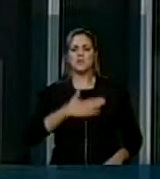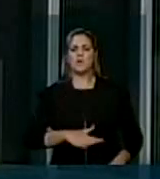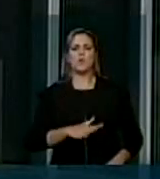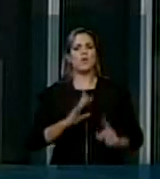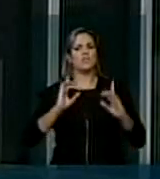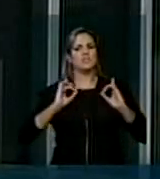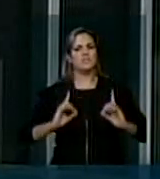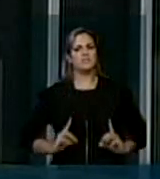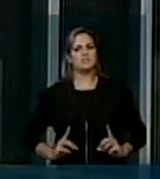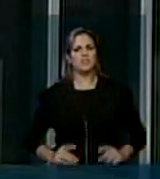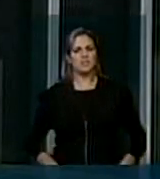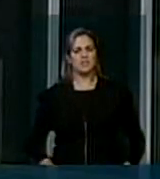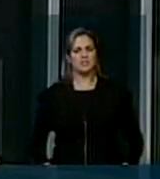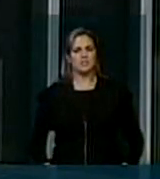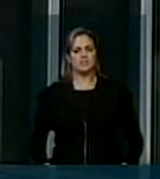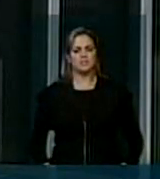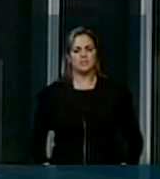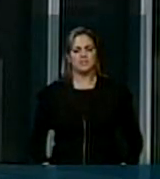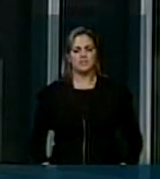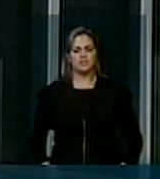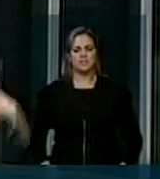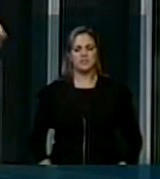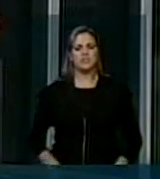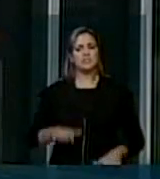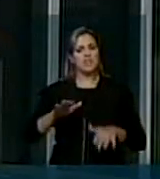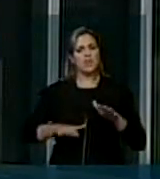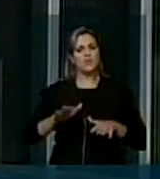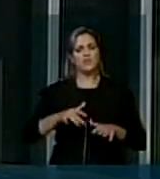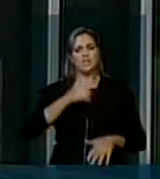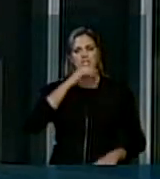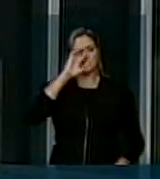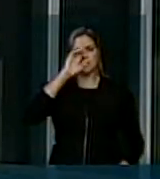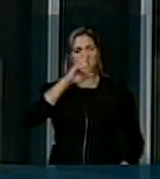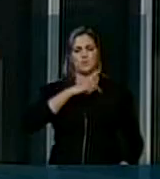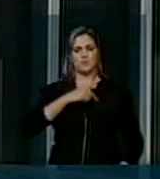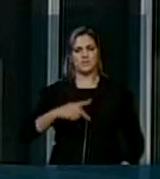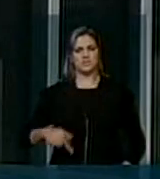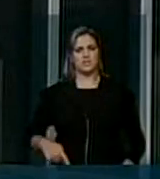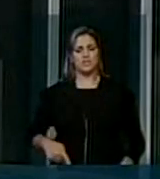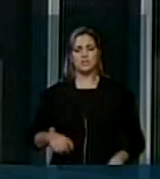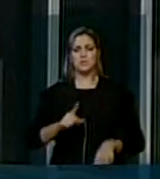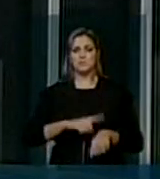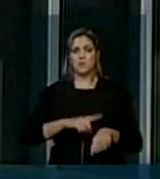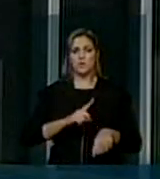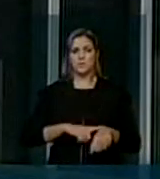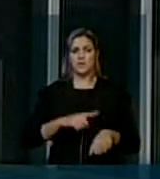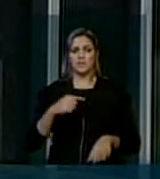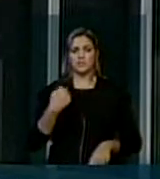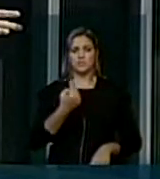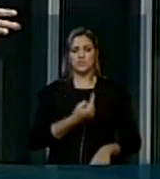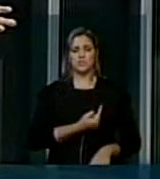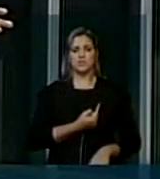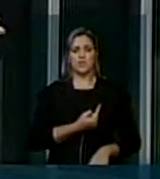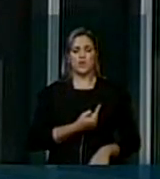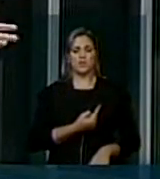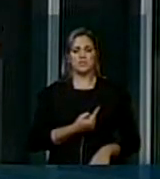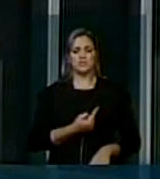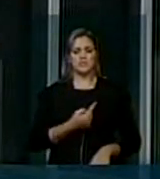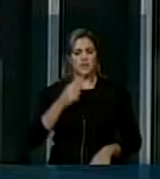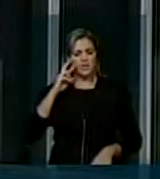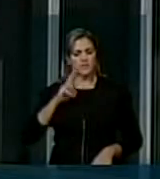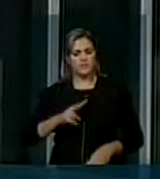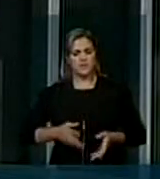pezinhos. E vamos chegar, senhor presidente, ao momento em que nós vamos, nascidas